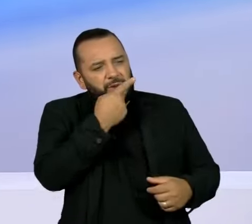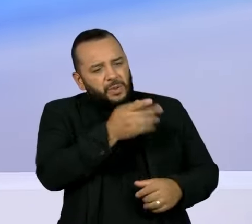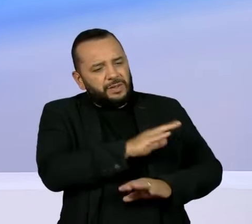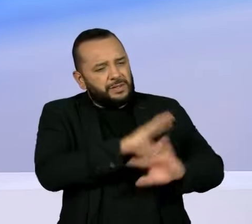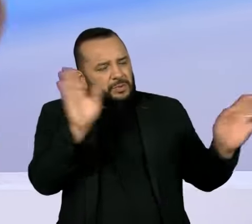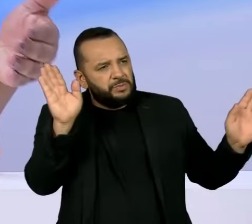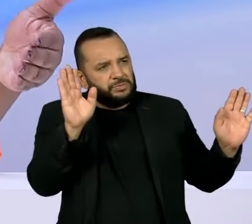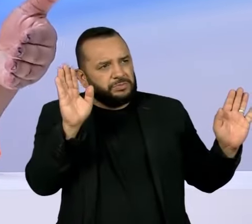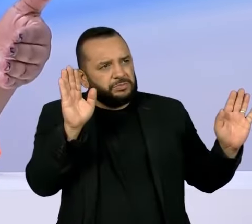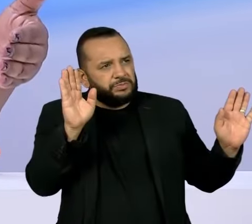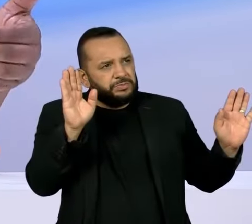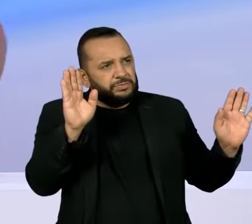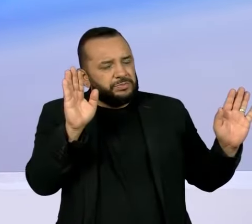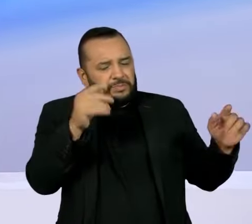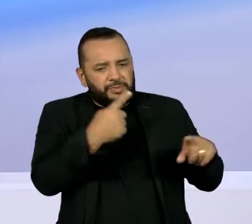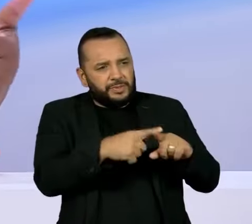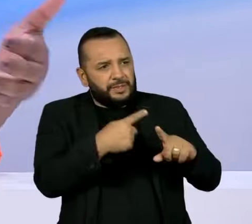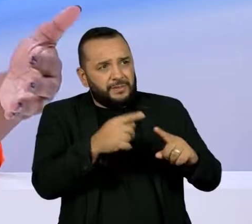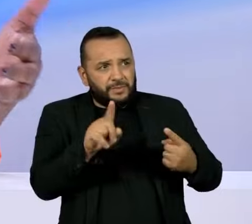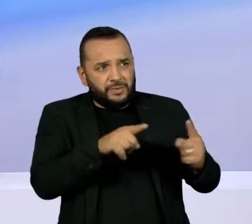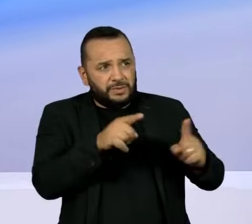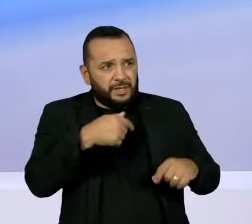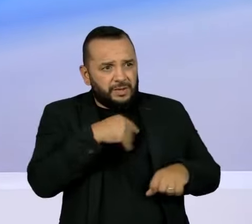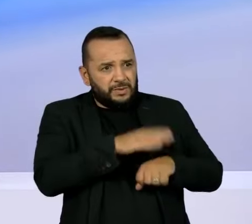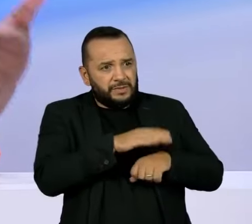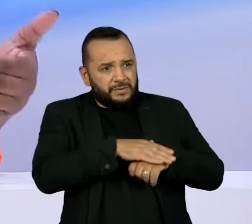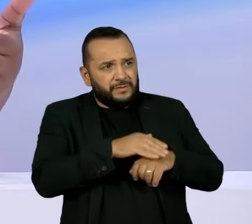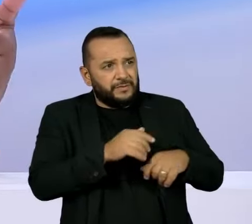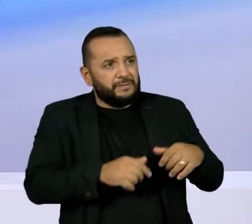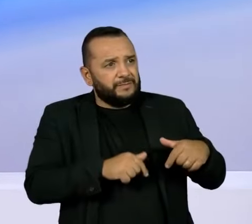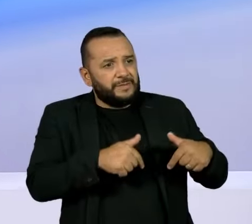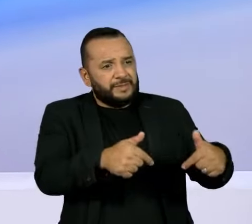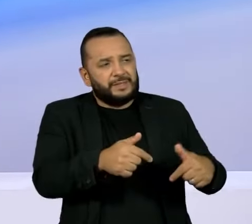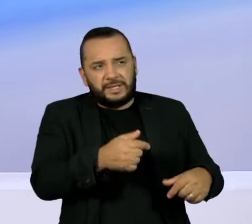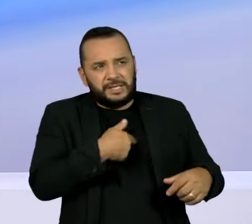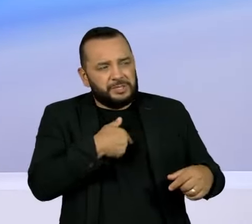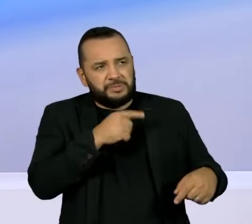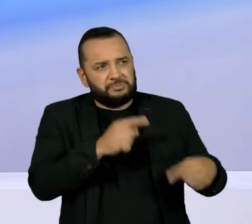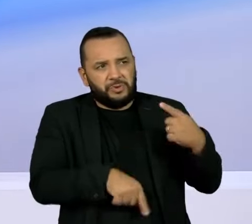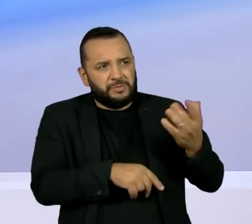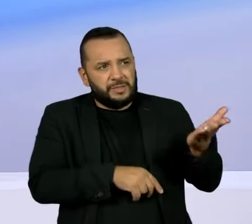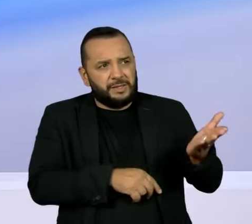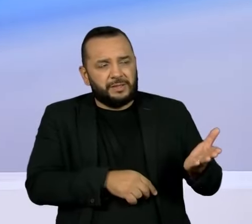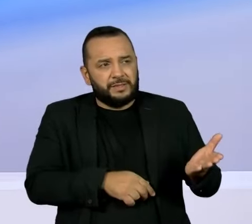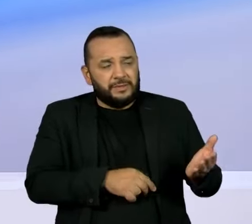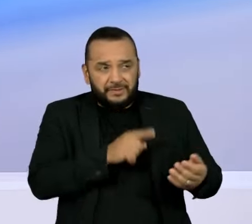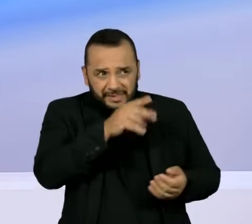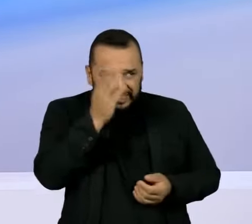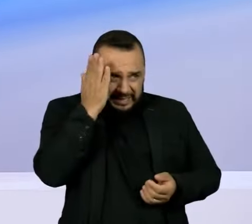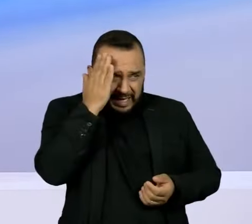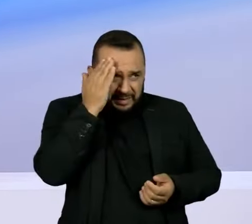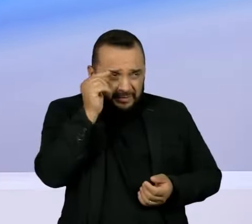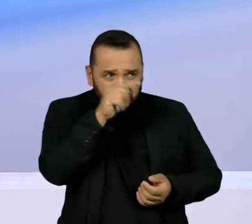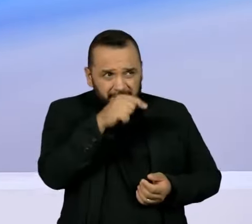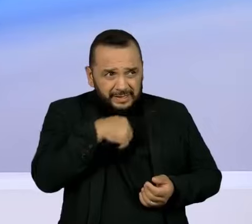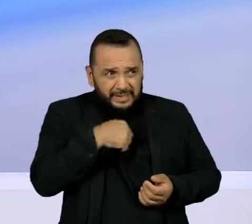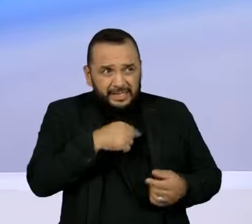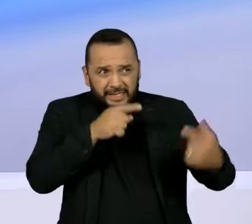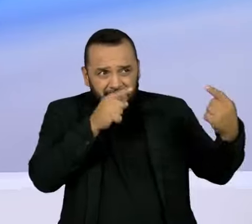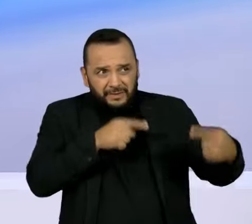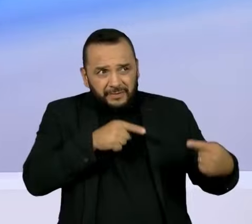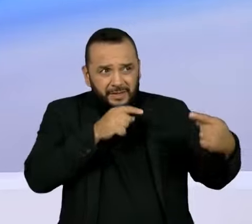basta, porque aqui a música que eu quero fazer, a produção que eu quero, não está contento. Você sabia que você estava desafiando